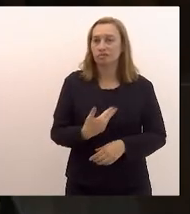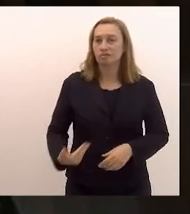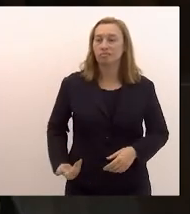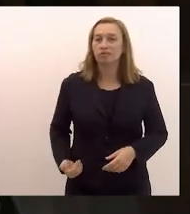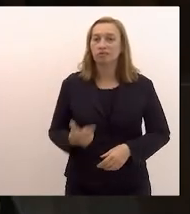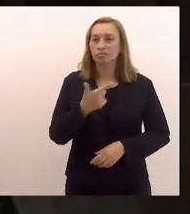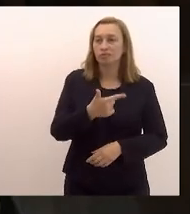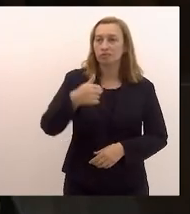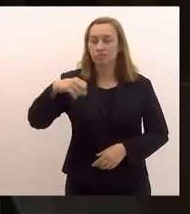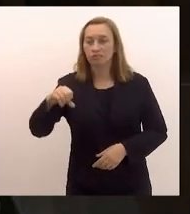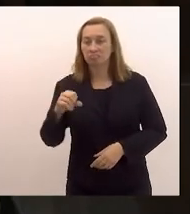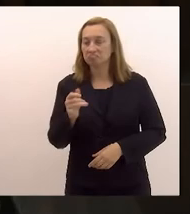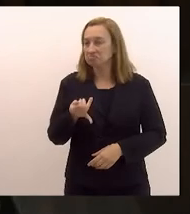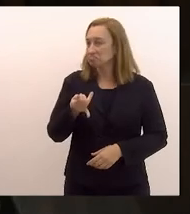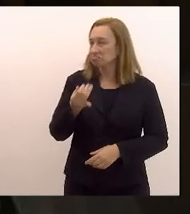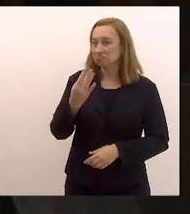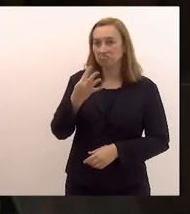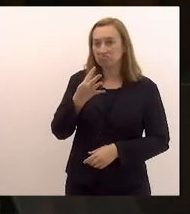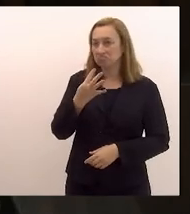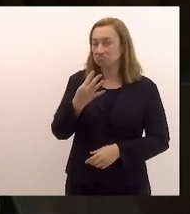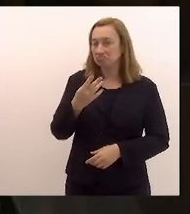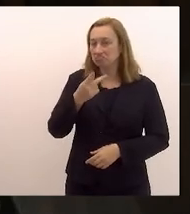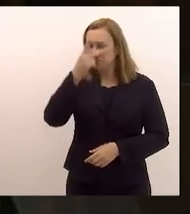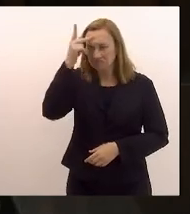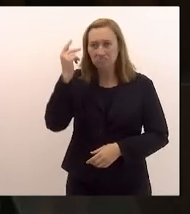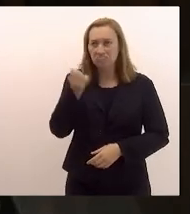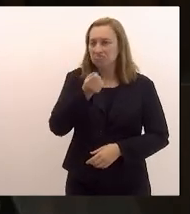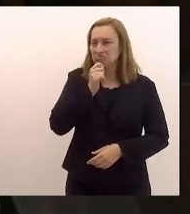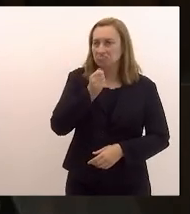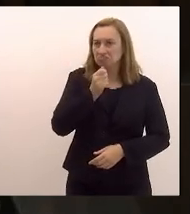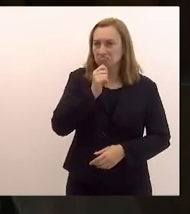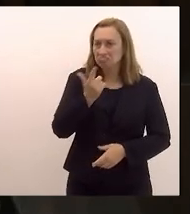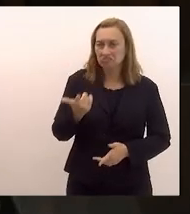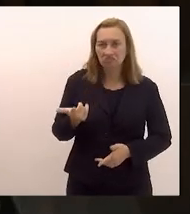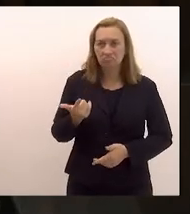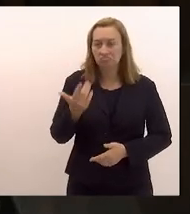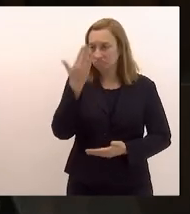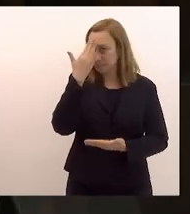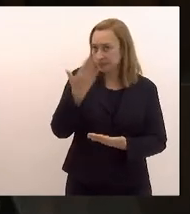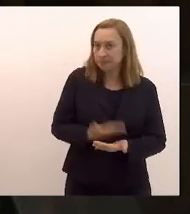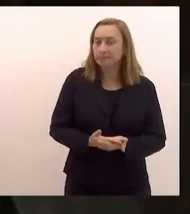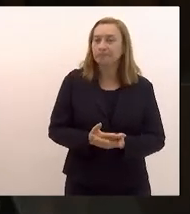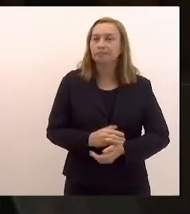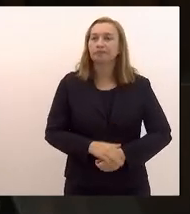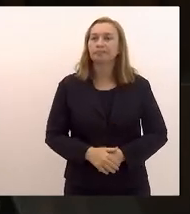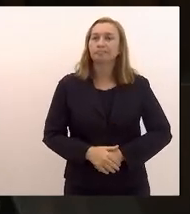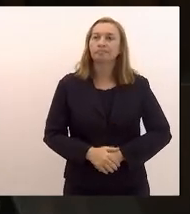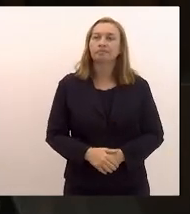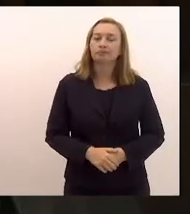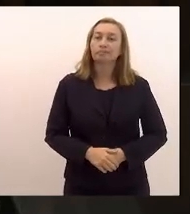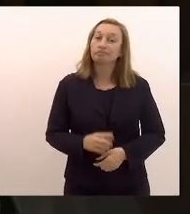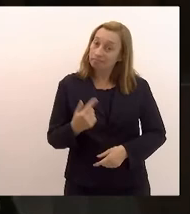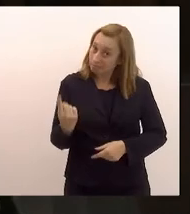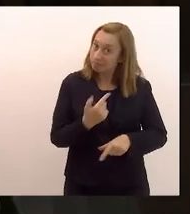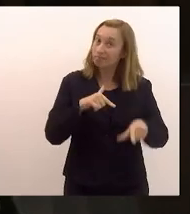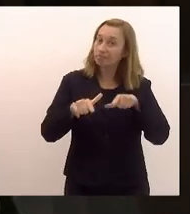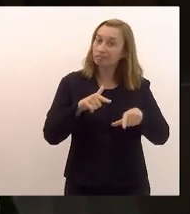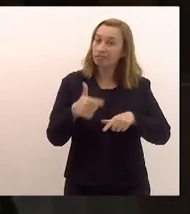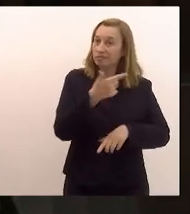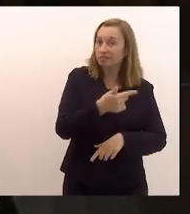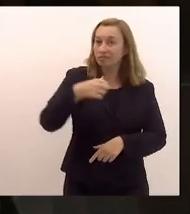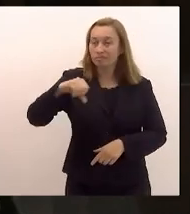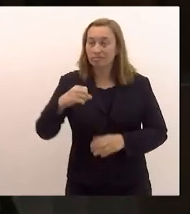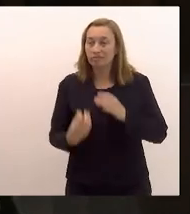em 2019 ninguém acredita o preço com o antigo presidente da associação falasse difícil mas vamos trabalhar em